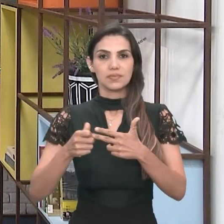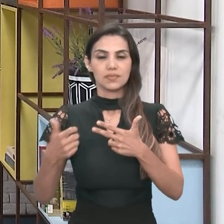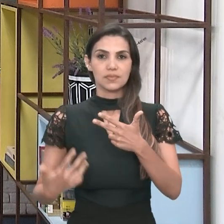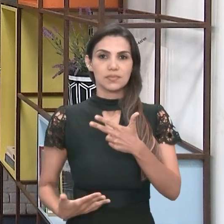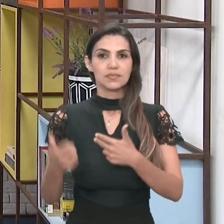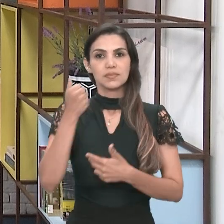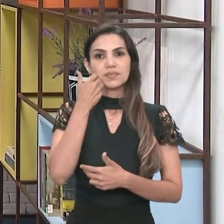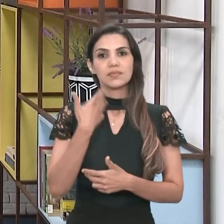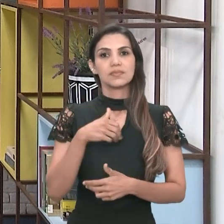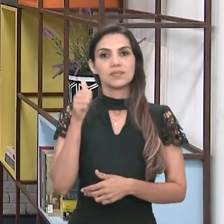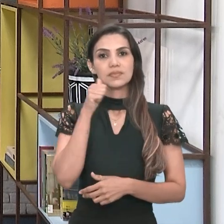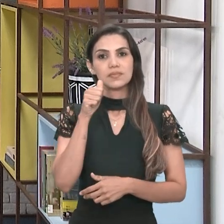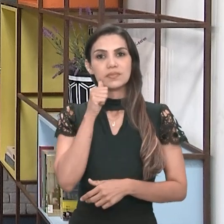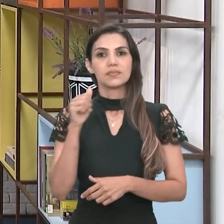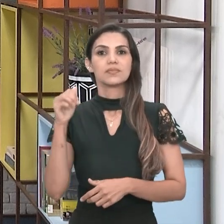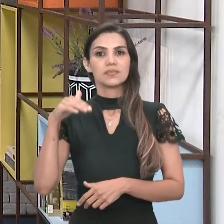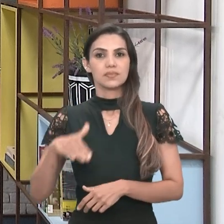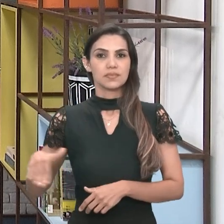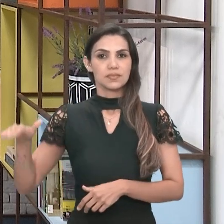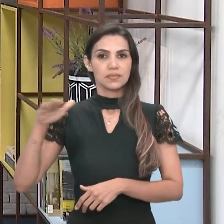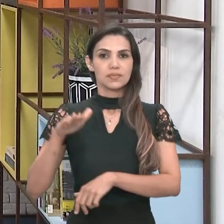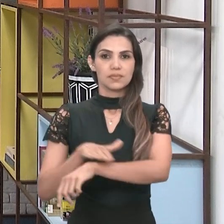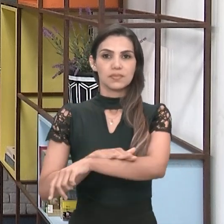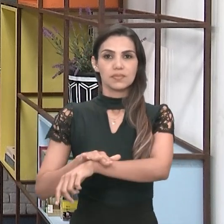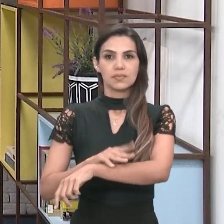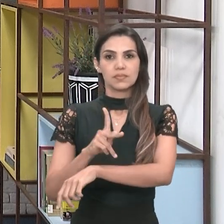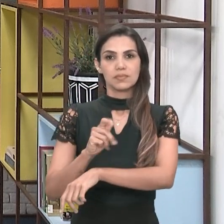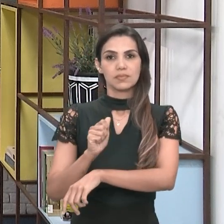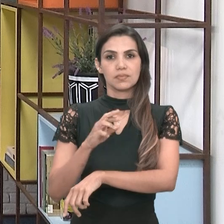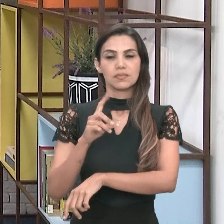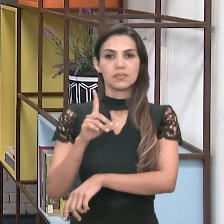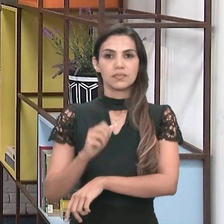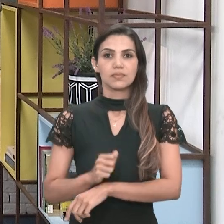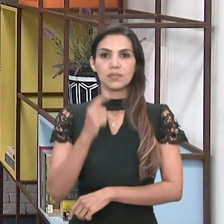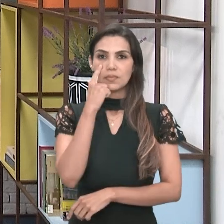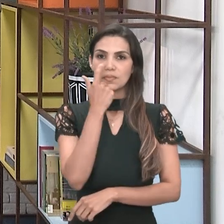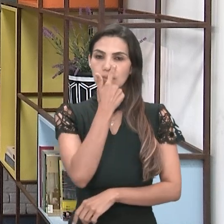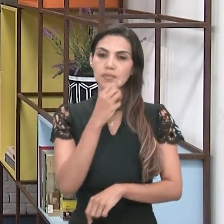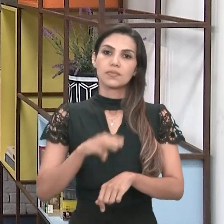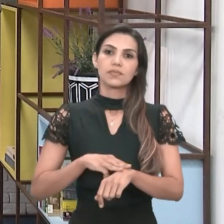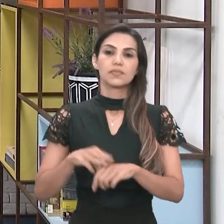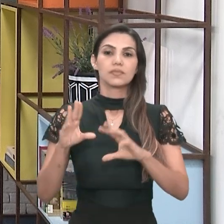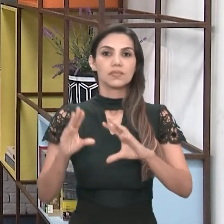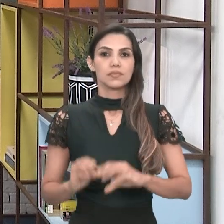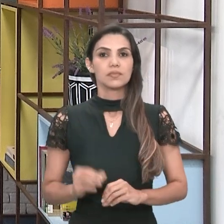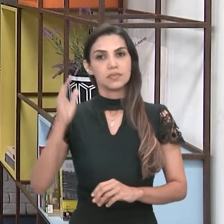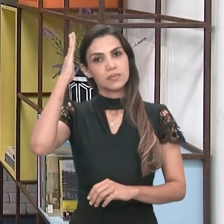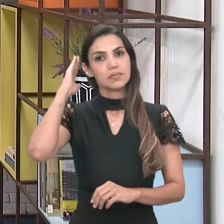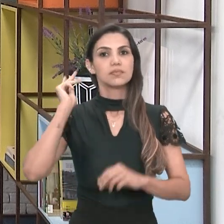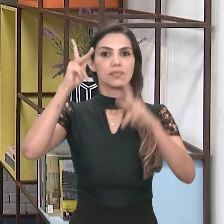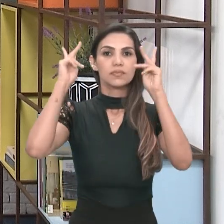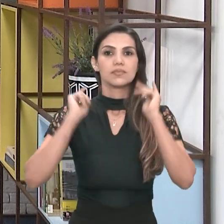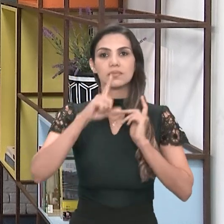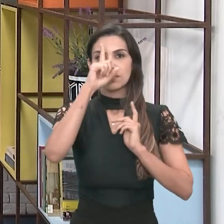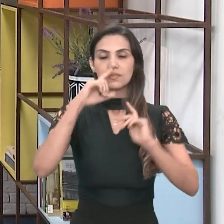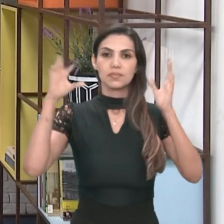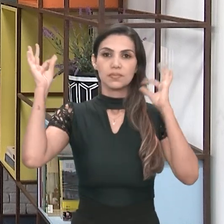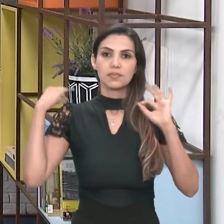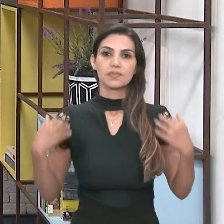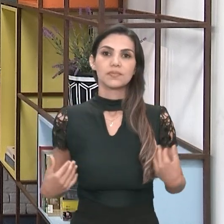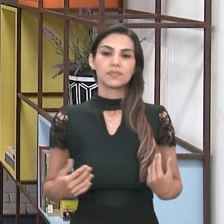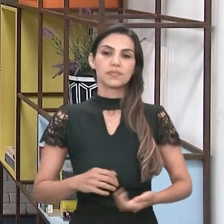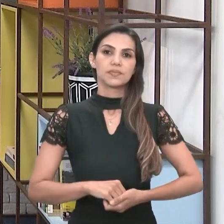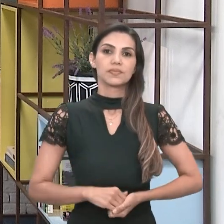Labitave. Ela se descreve como uma mulher de média estatura, tem pele parda, olhos escuros e cabelos lisos com mechas abaixo